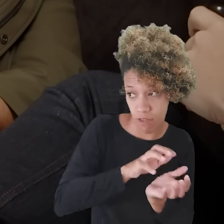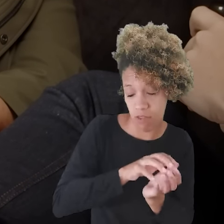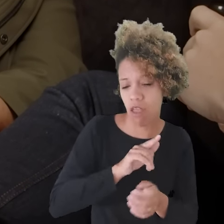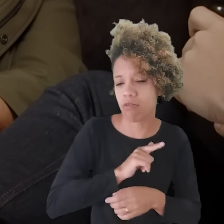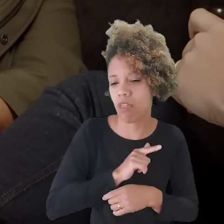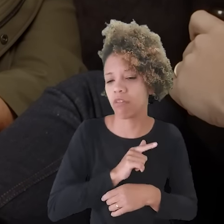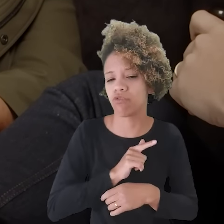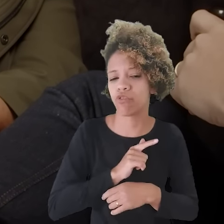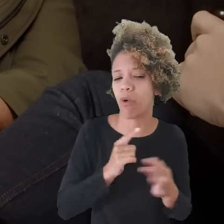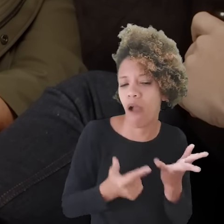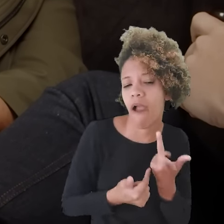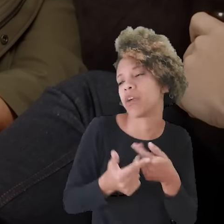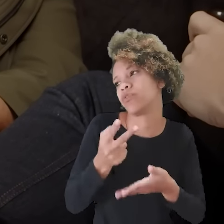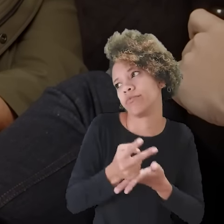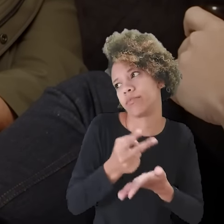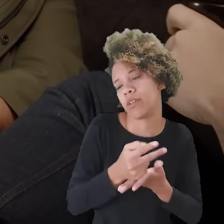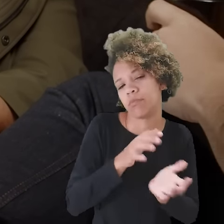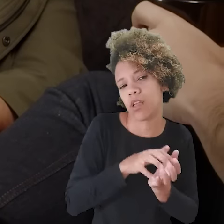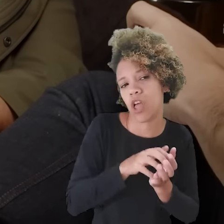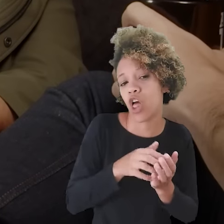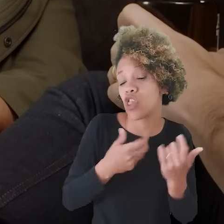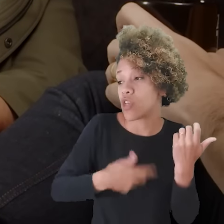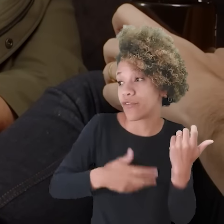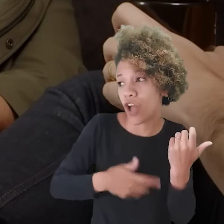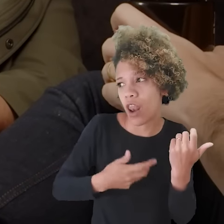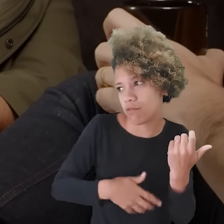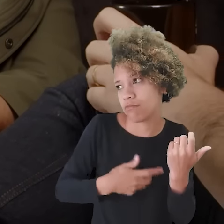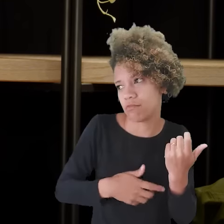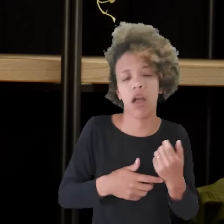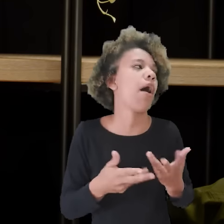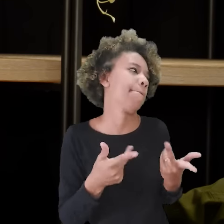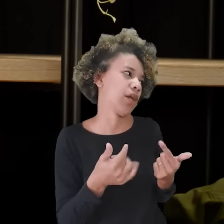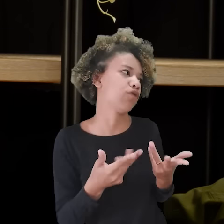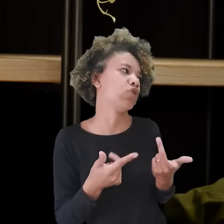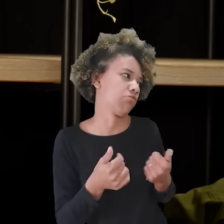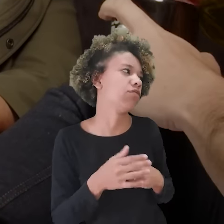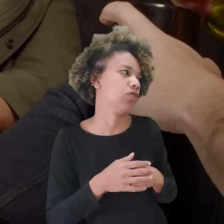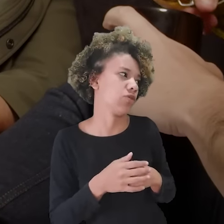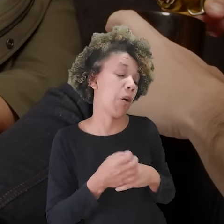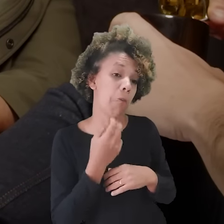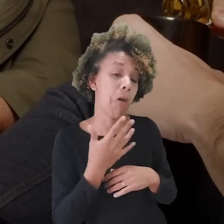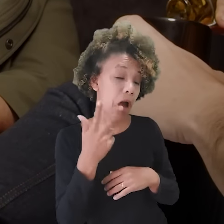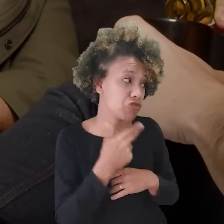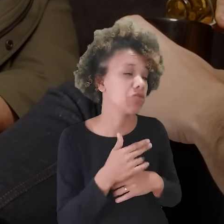pezinho assim na arte dele sempre né tudo que a gente toca violão e fala isso é maravilhoso